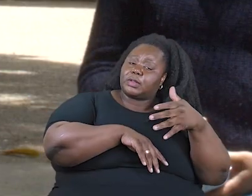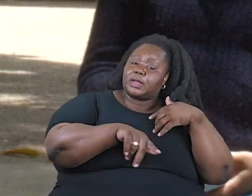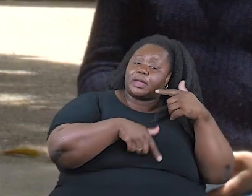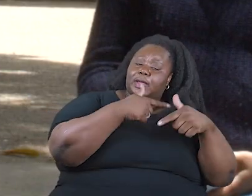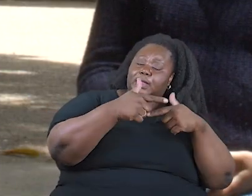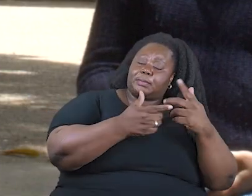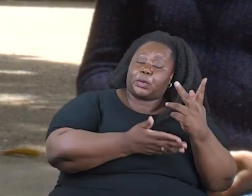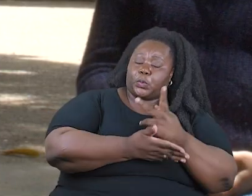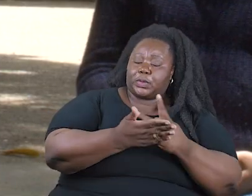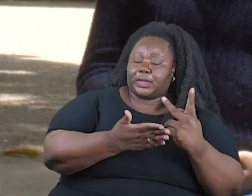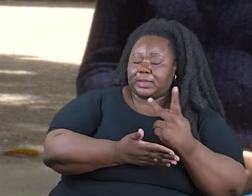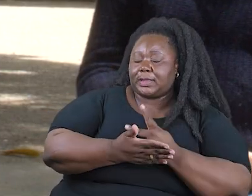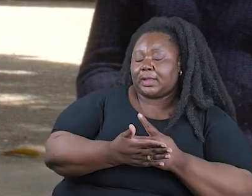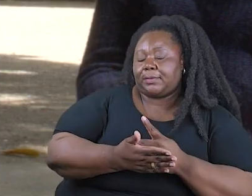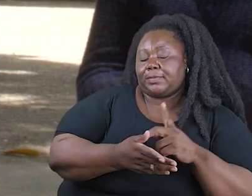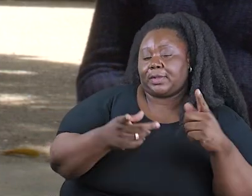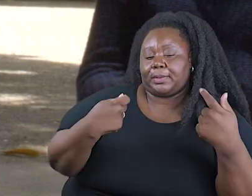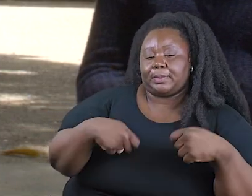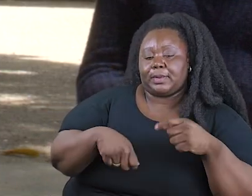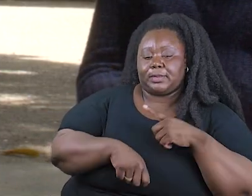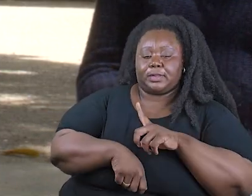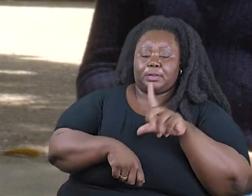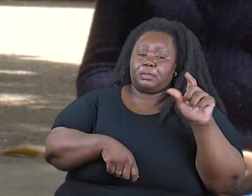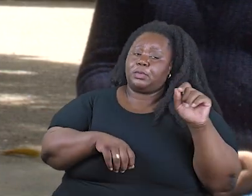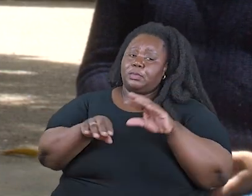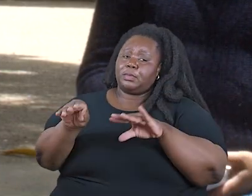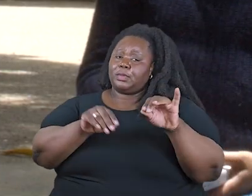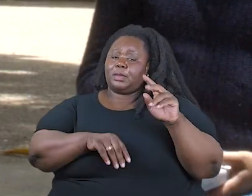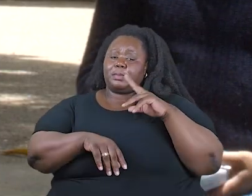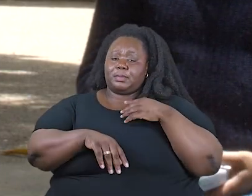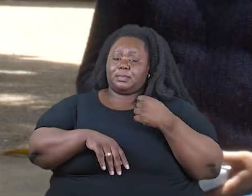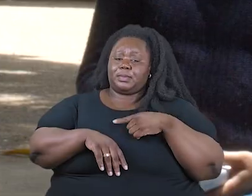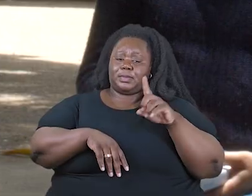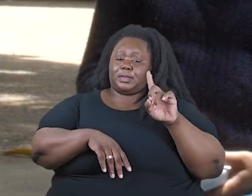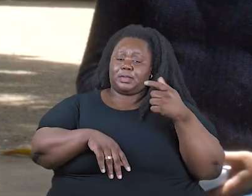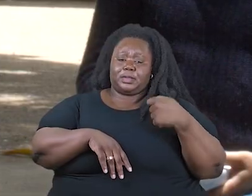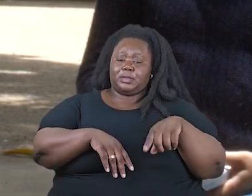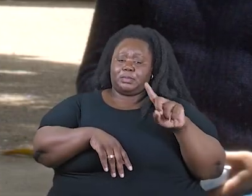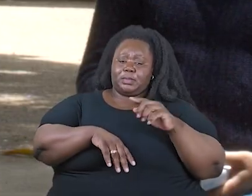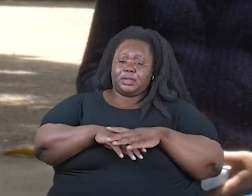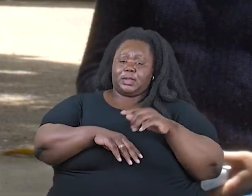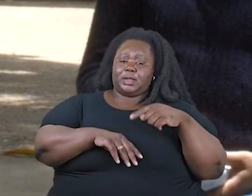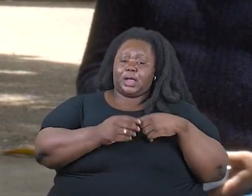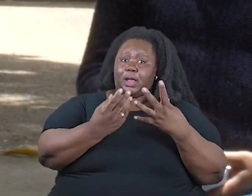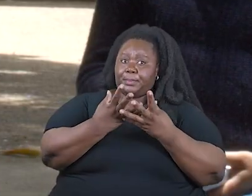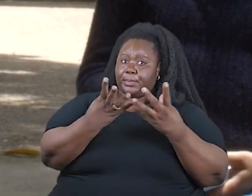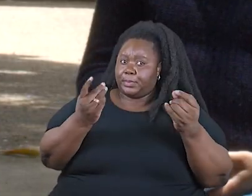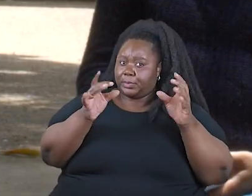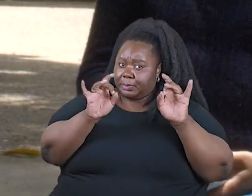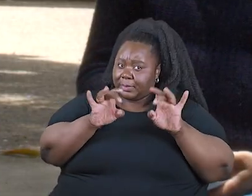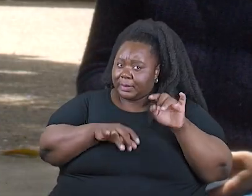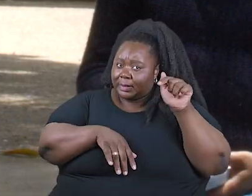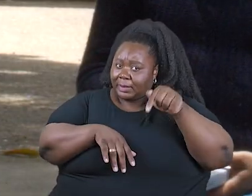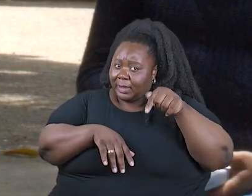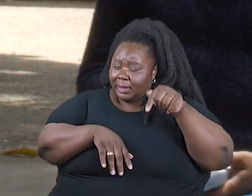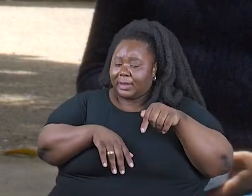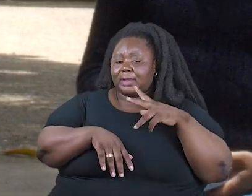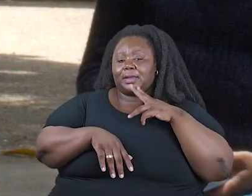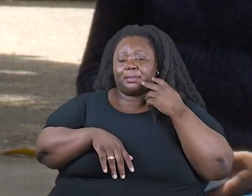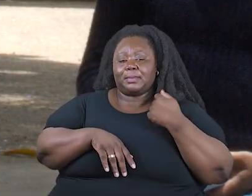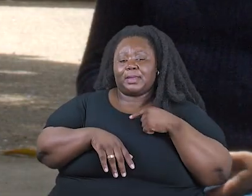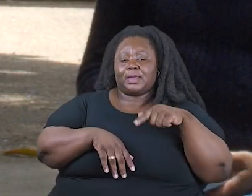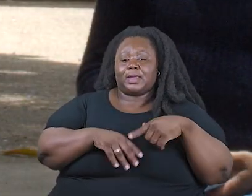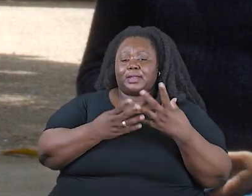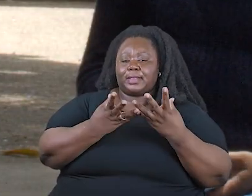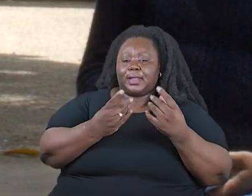ela quer trabalhar com ilustração, se precisava sair de Belo Horizonte para trabalhar com ilustração. Eu falei assim, não precisa. A quantidade de editoras especializadas